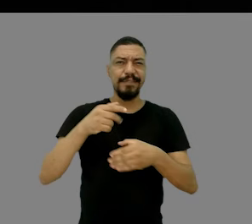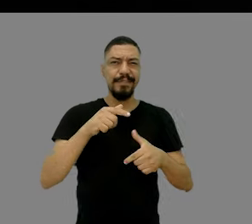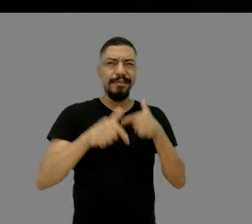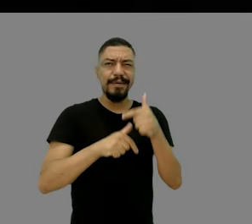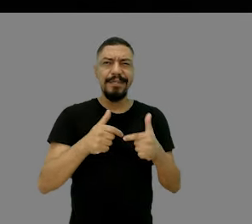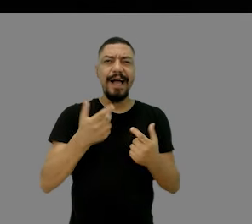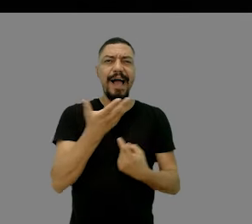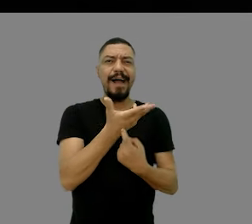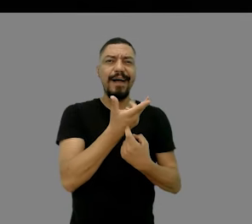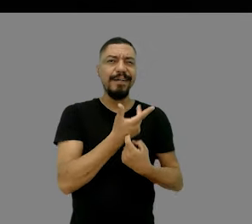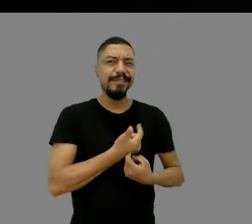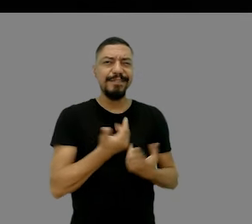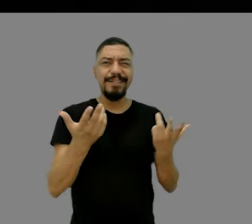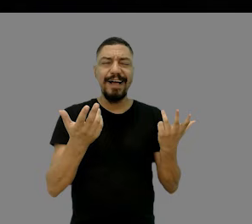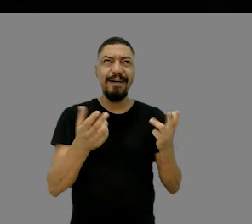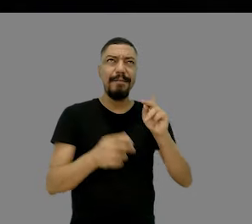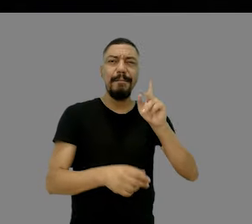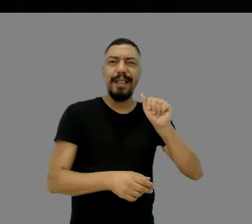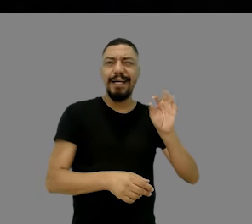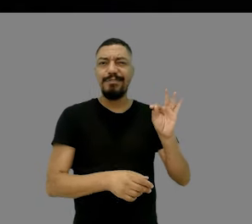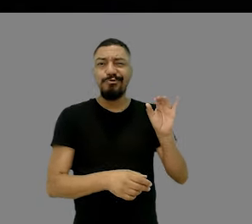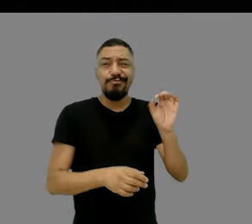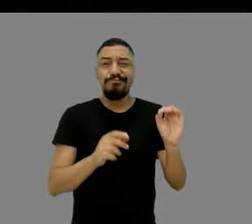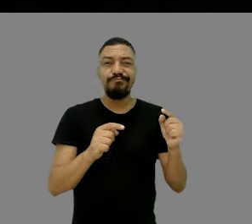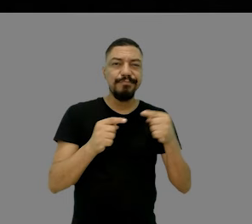desenhista. Então ter esse olhar